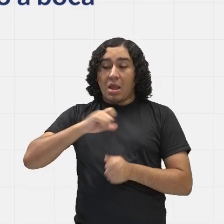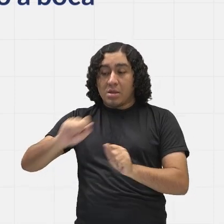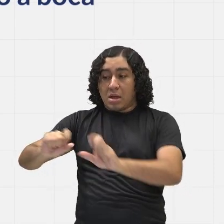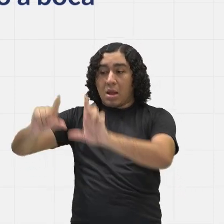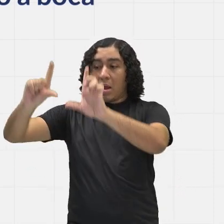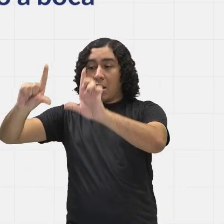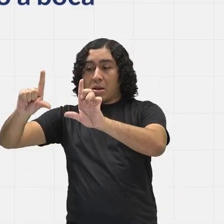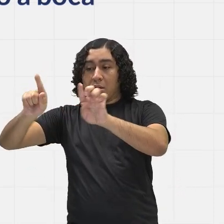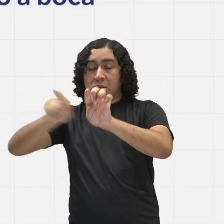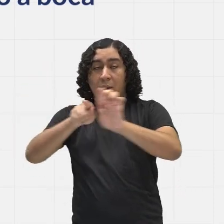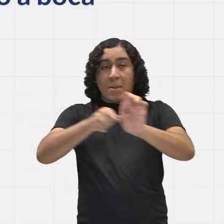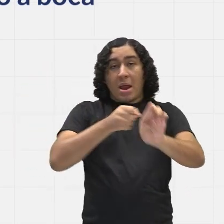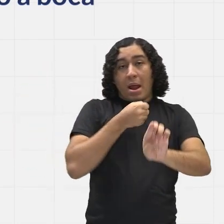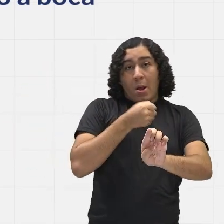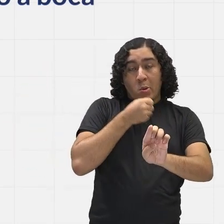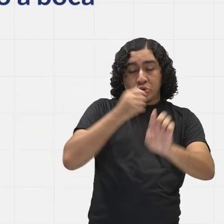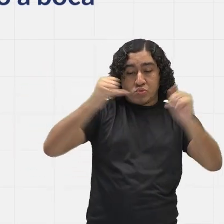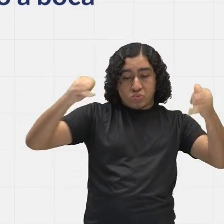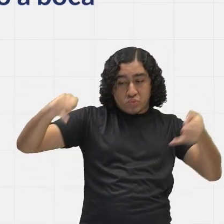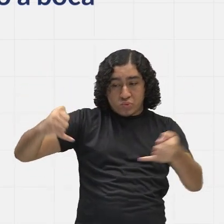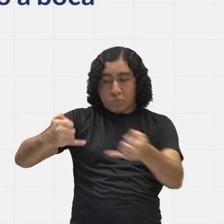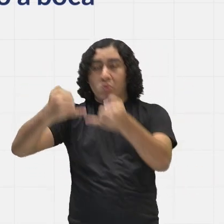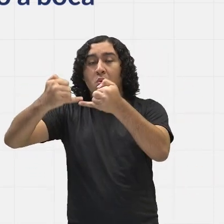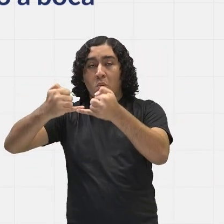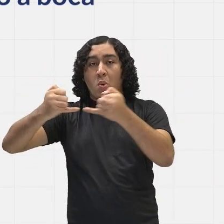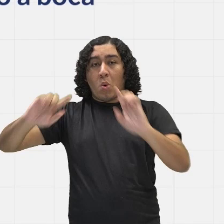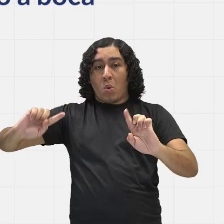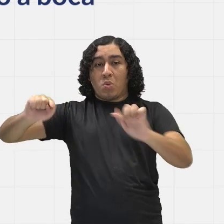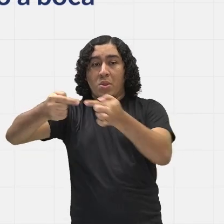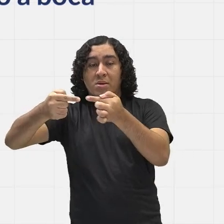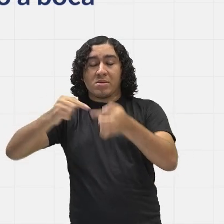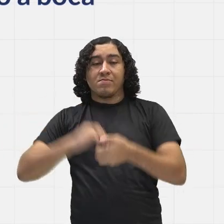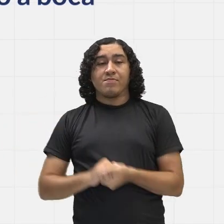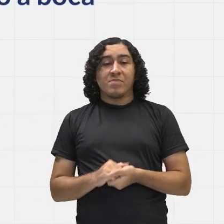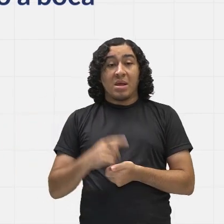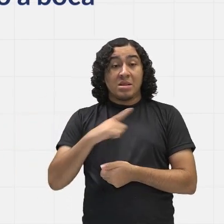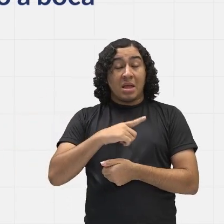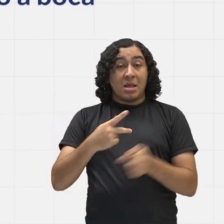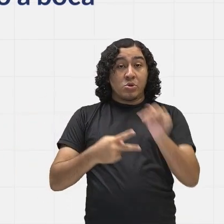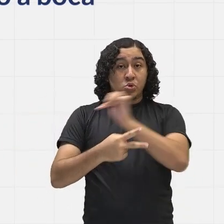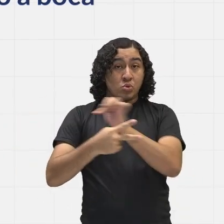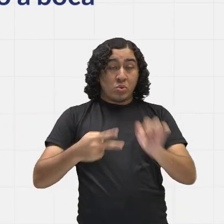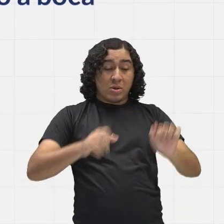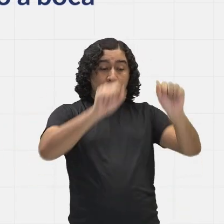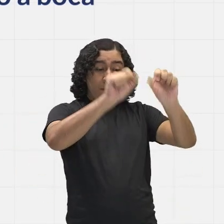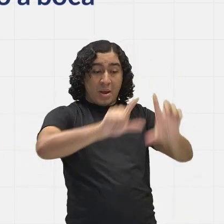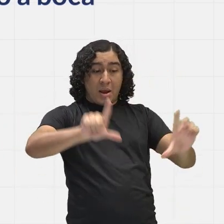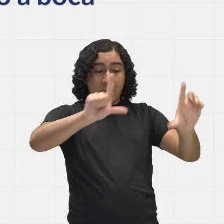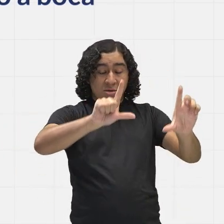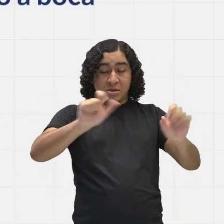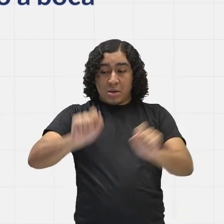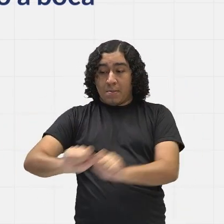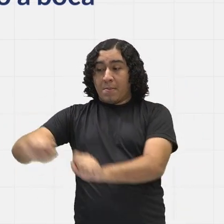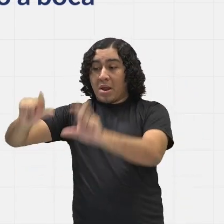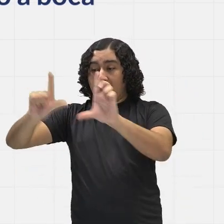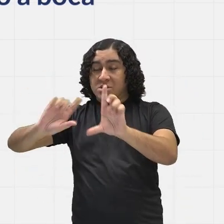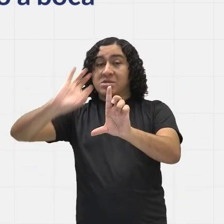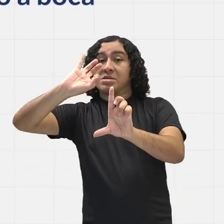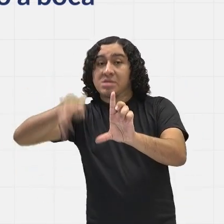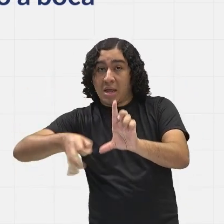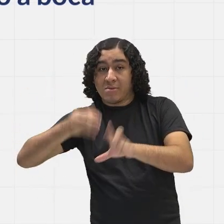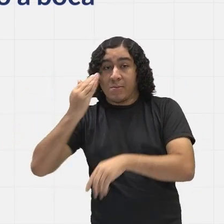áudio. A gente trouxe duas telas aí para vocês que a gente considera como correto.